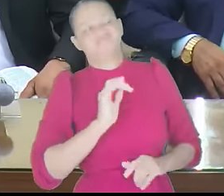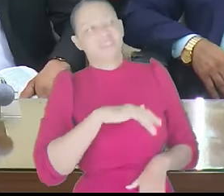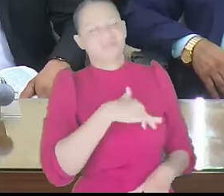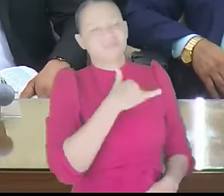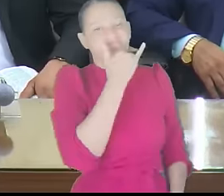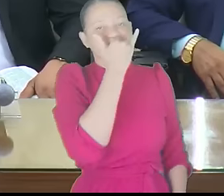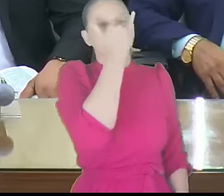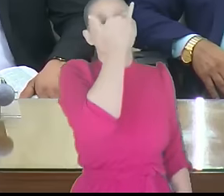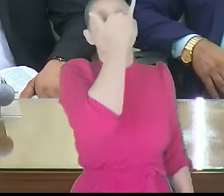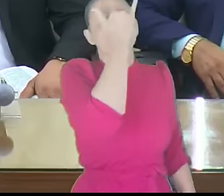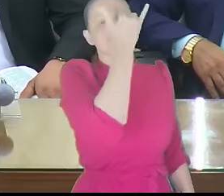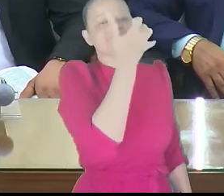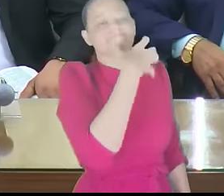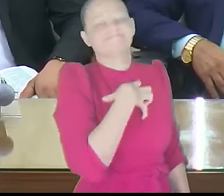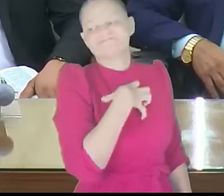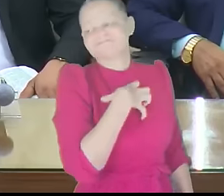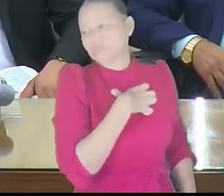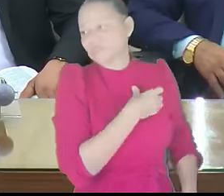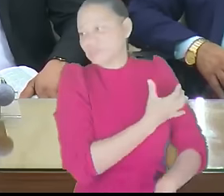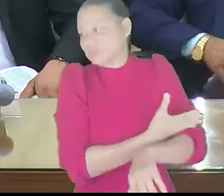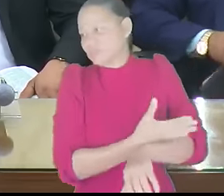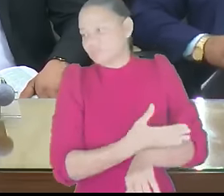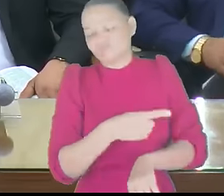dizem, eu não me acostumei.